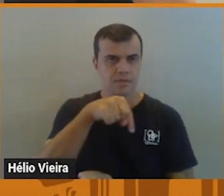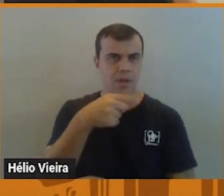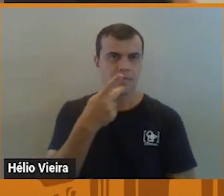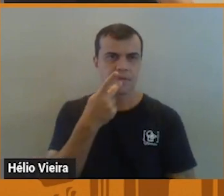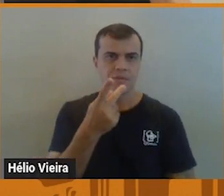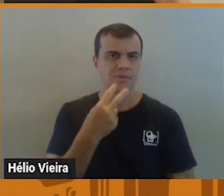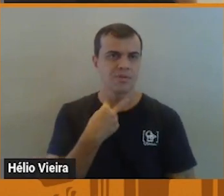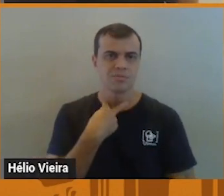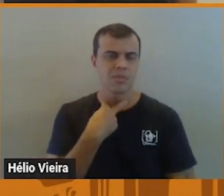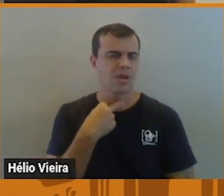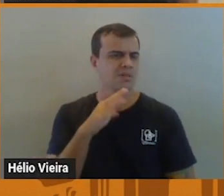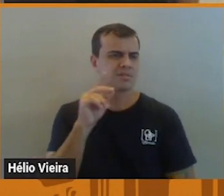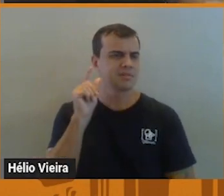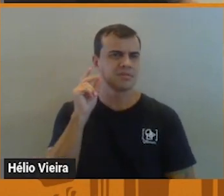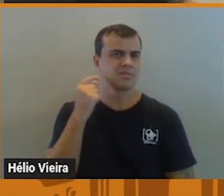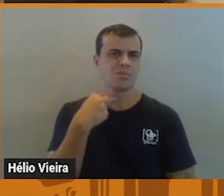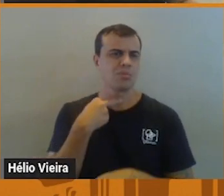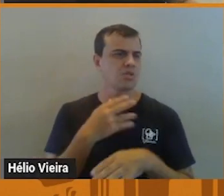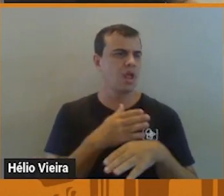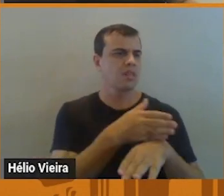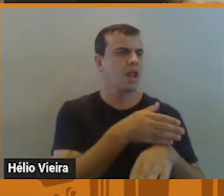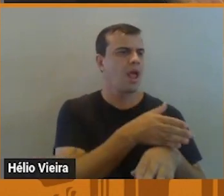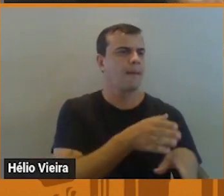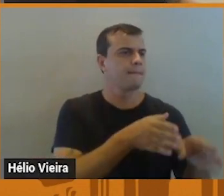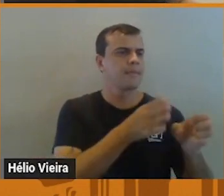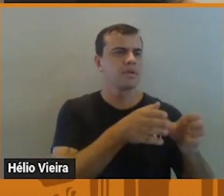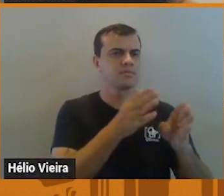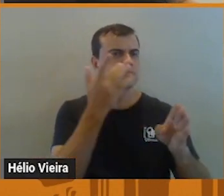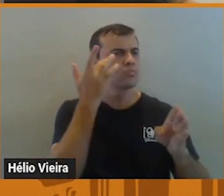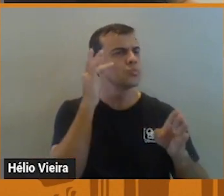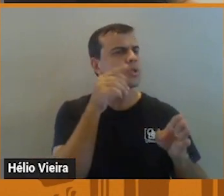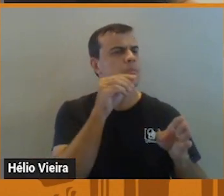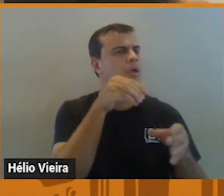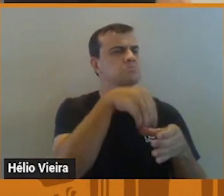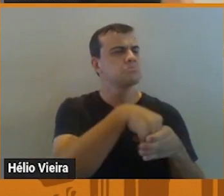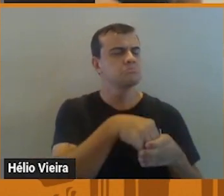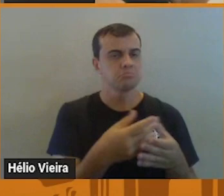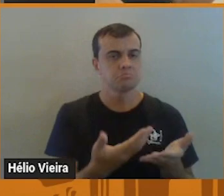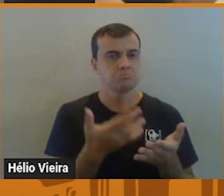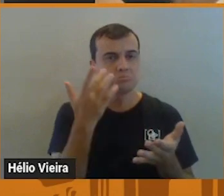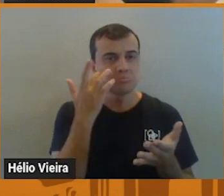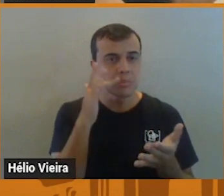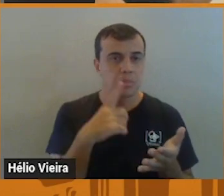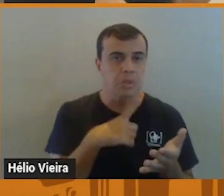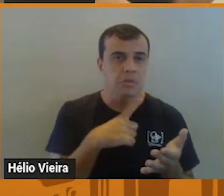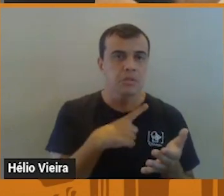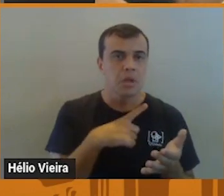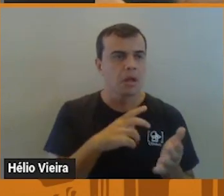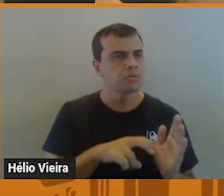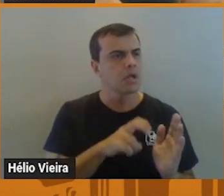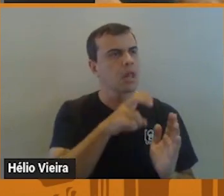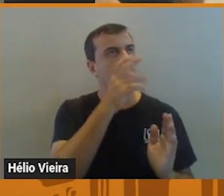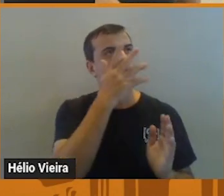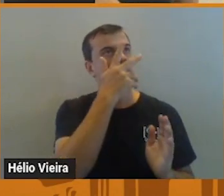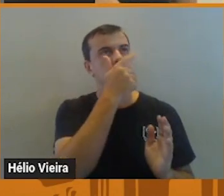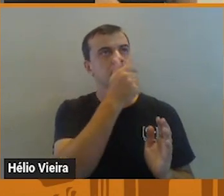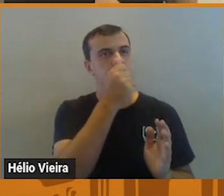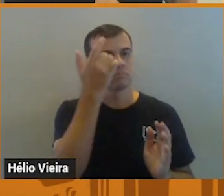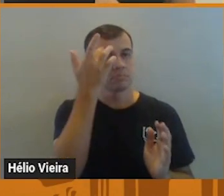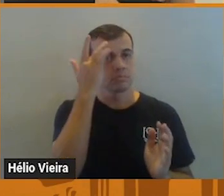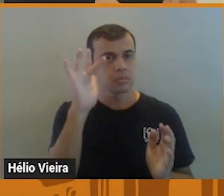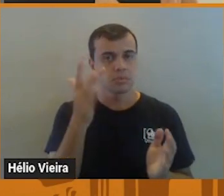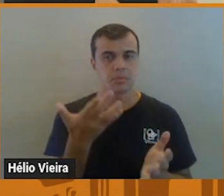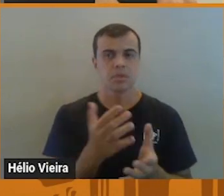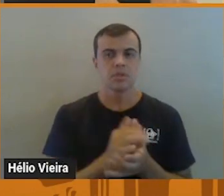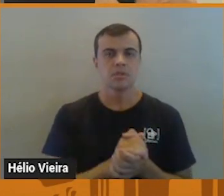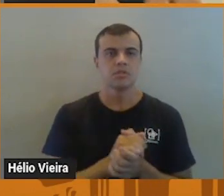Nossa, antigamente eu não podia entrar nesse prédio, eu não sabia como era lá dentro, eu não sabia que tinha uma escadaria tão bonita, eu não